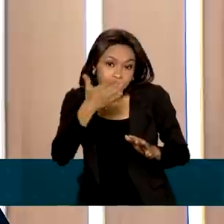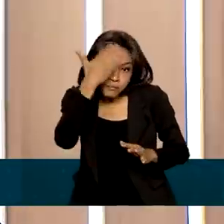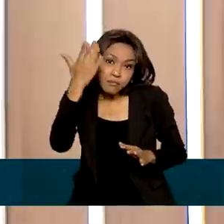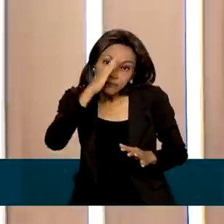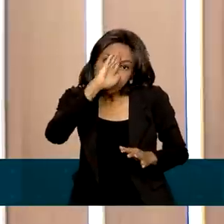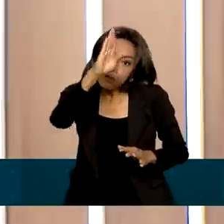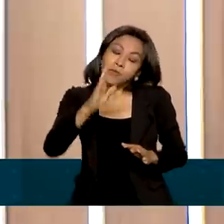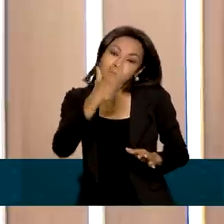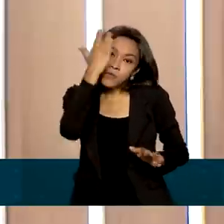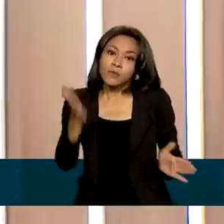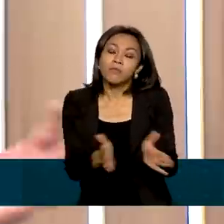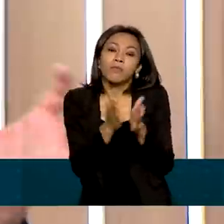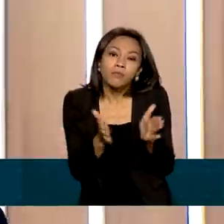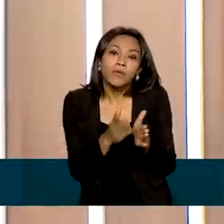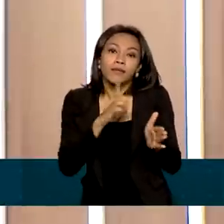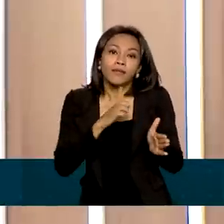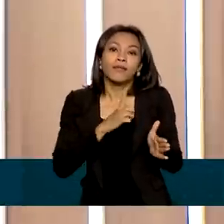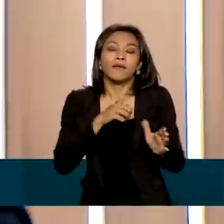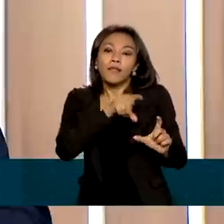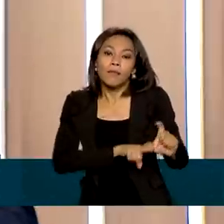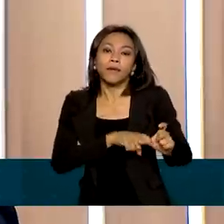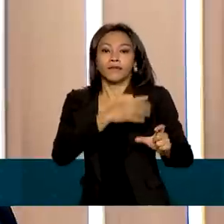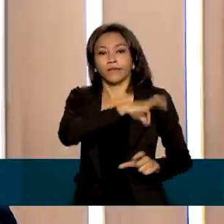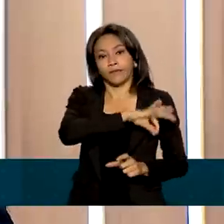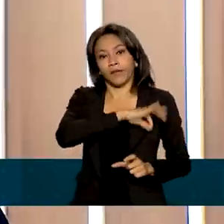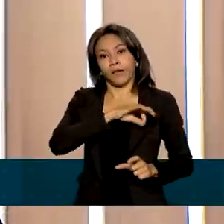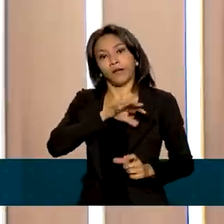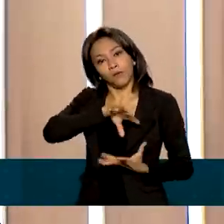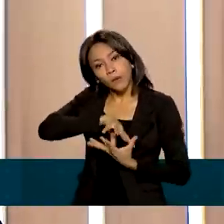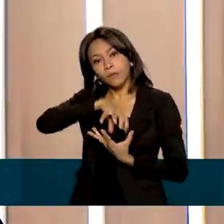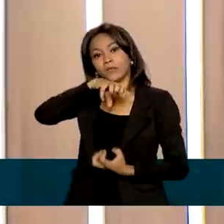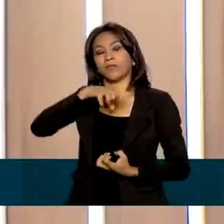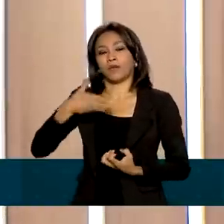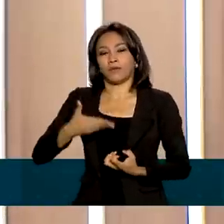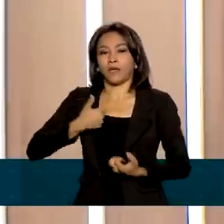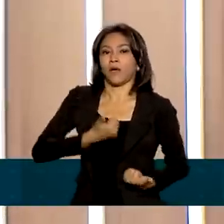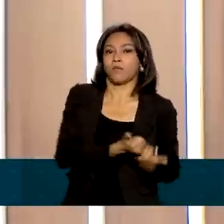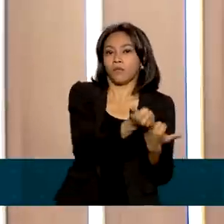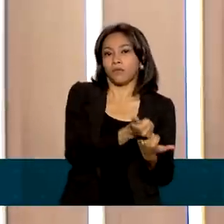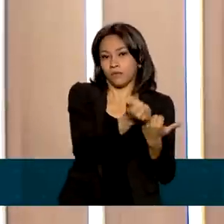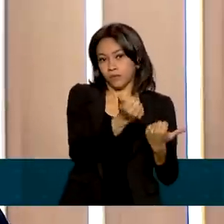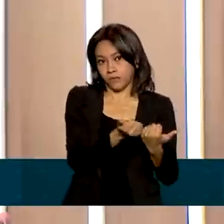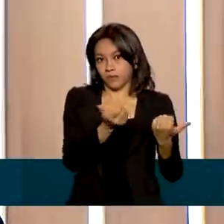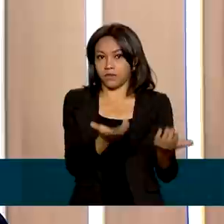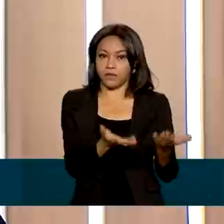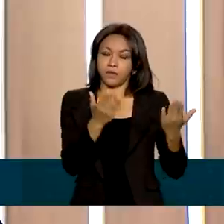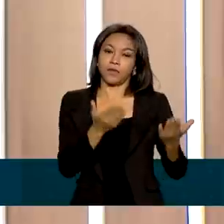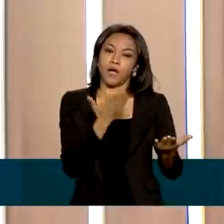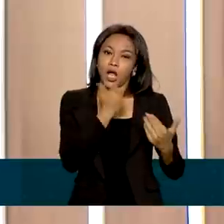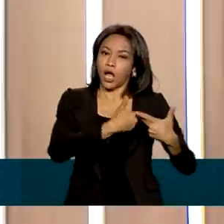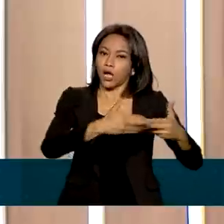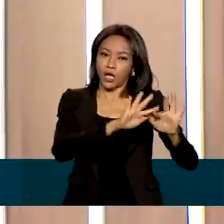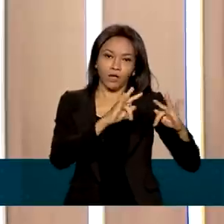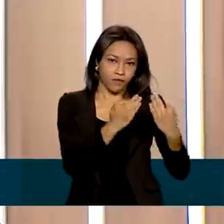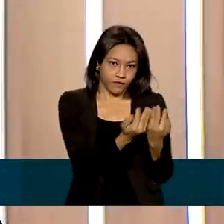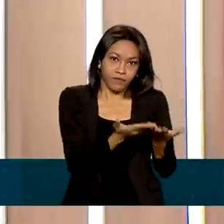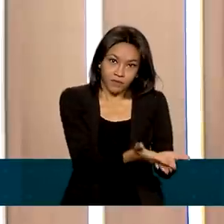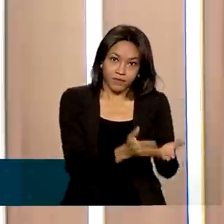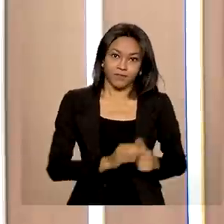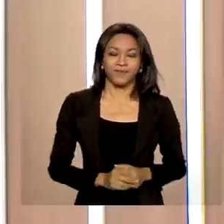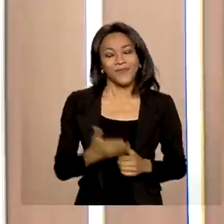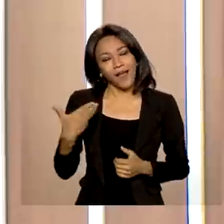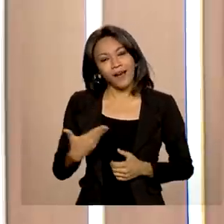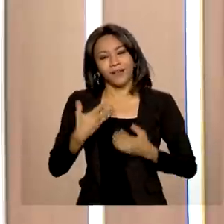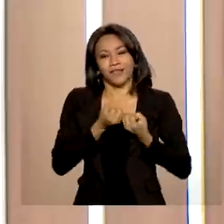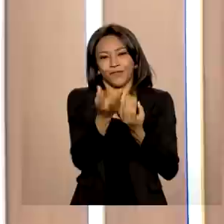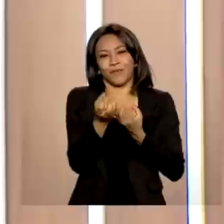que se tornou agora uma pessoa importante em função da renda que ele trata da contribuição que ele dá para manutenção do próprio a essa